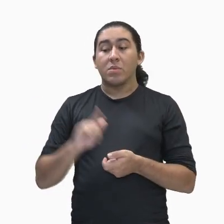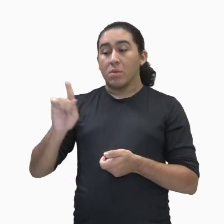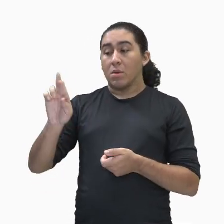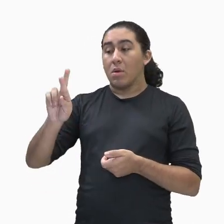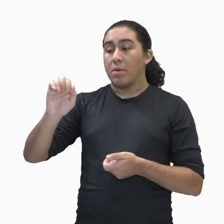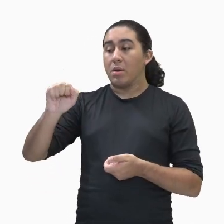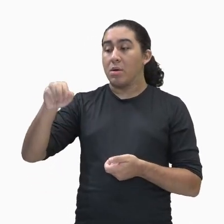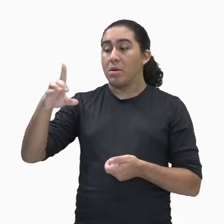grandchildren.